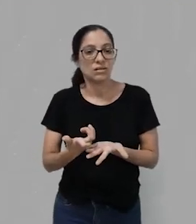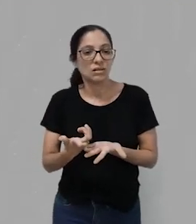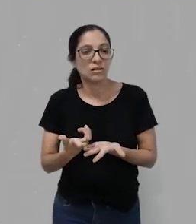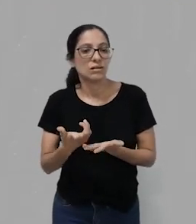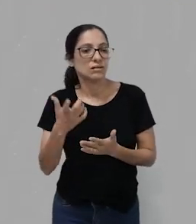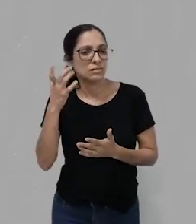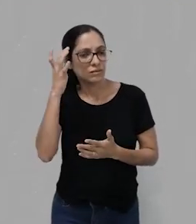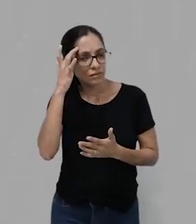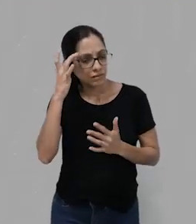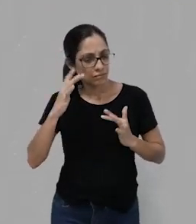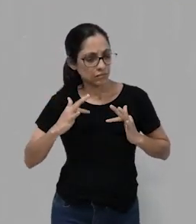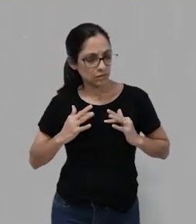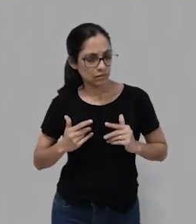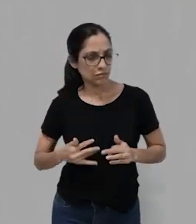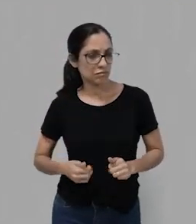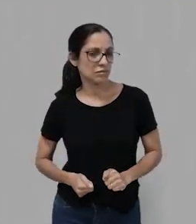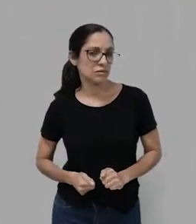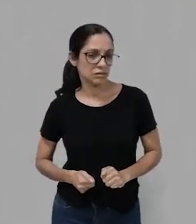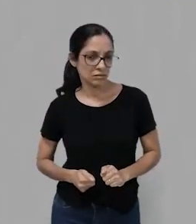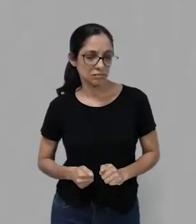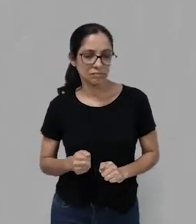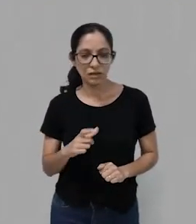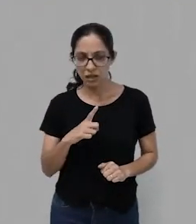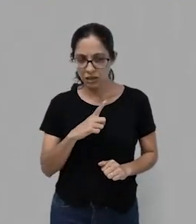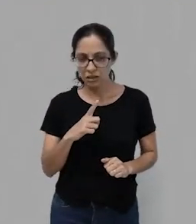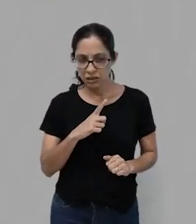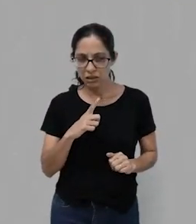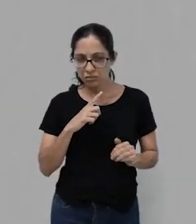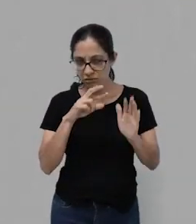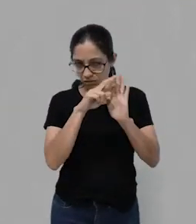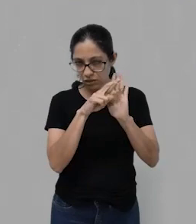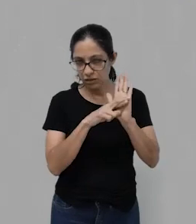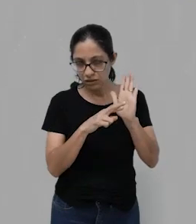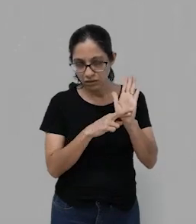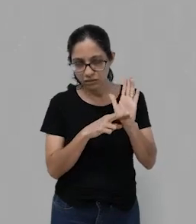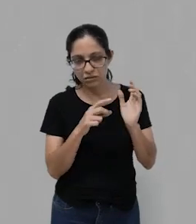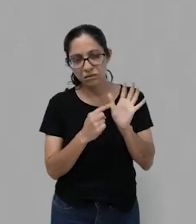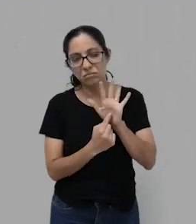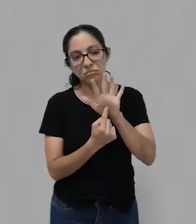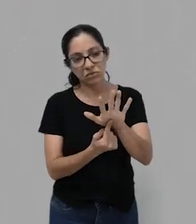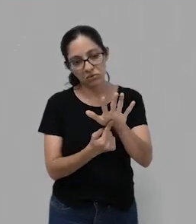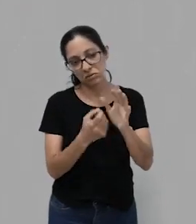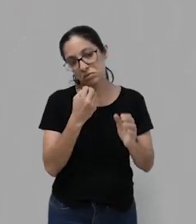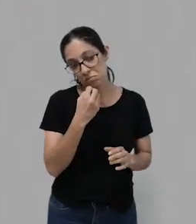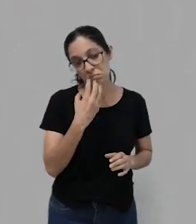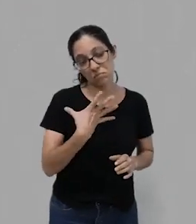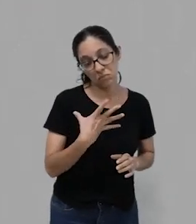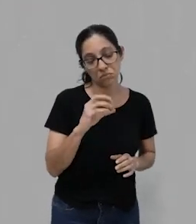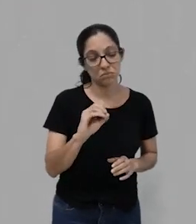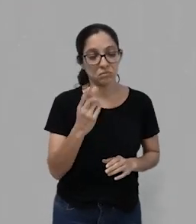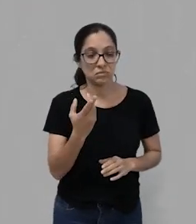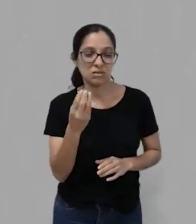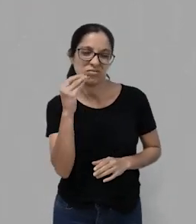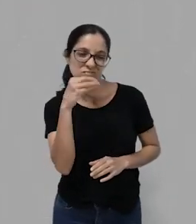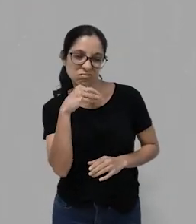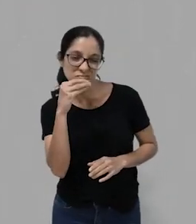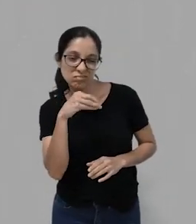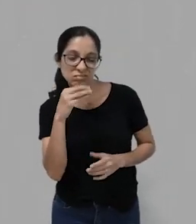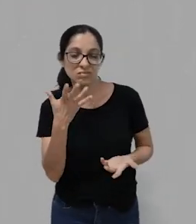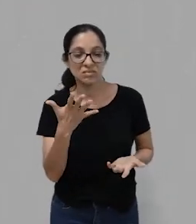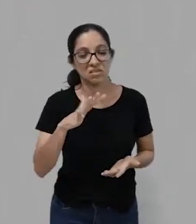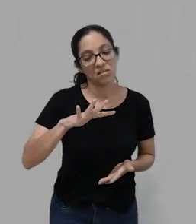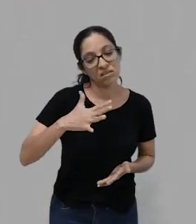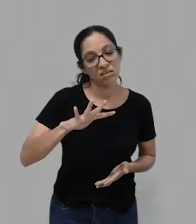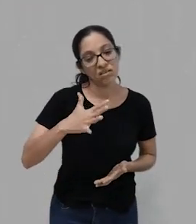indivíduo. Aí tem aqui o teste de Cooper. Tem uma tabelinha lá que diz se ele está bom, se ele está regular, se ele está ótimo, se ele